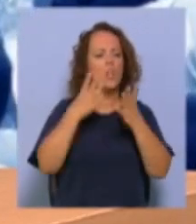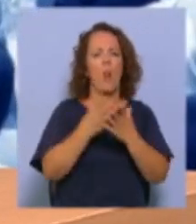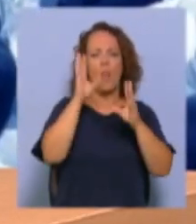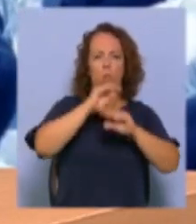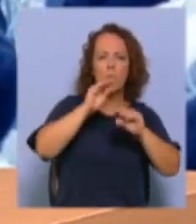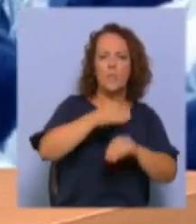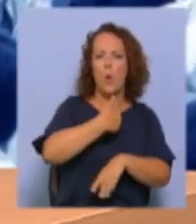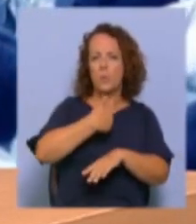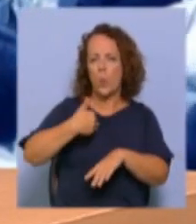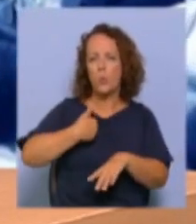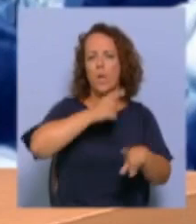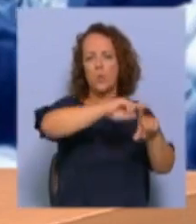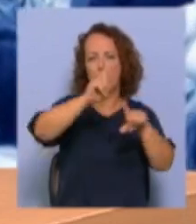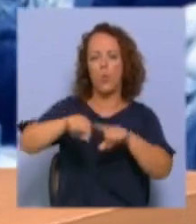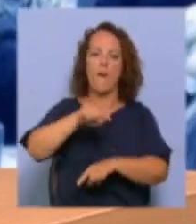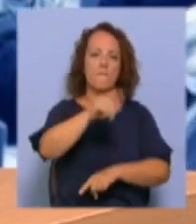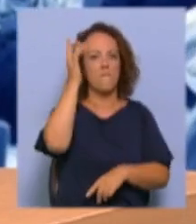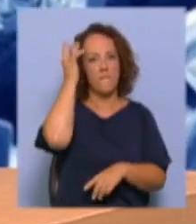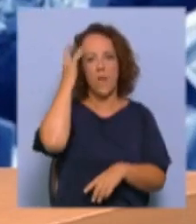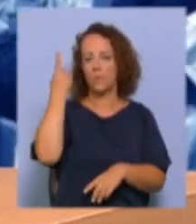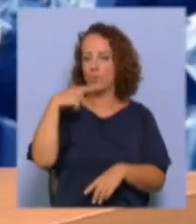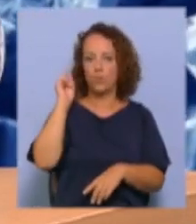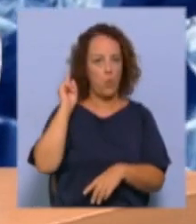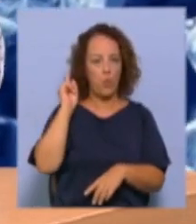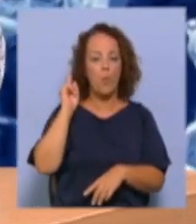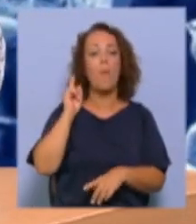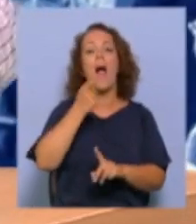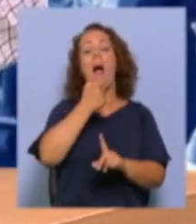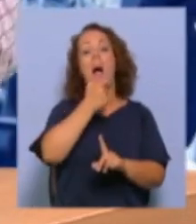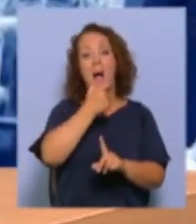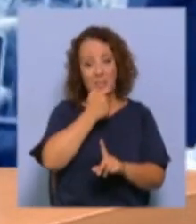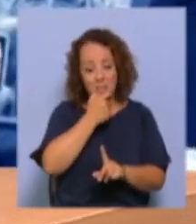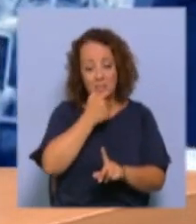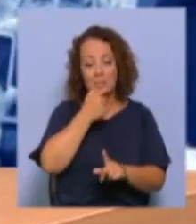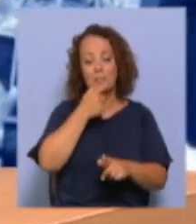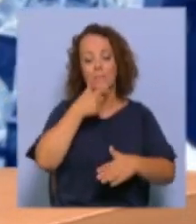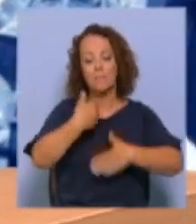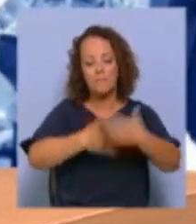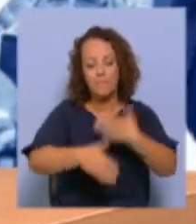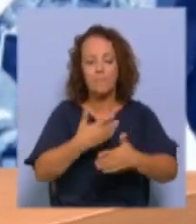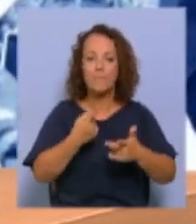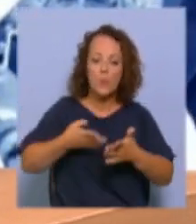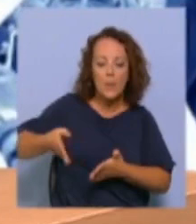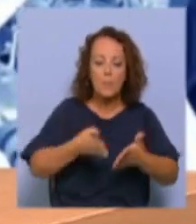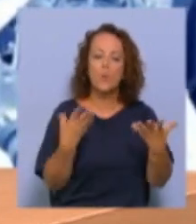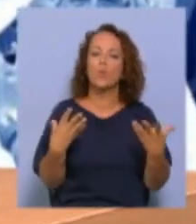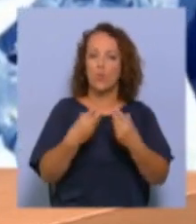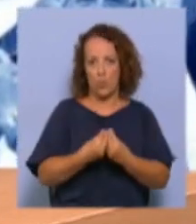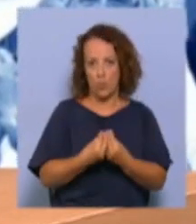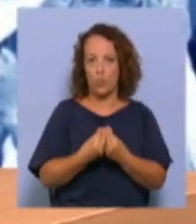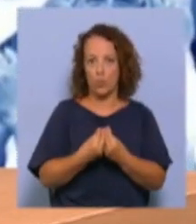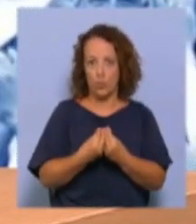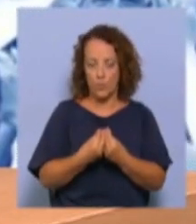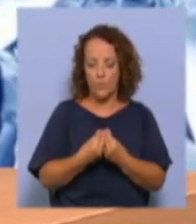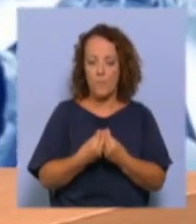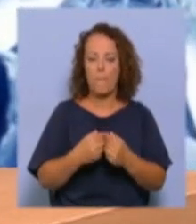saúde, que seja, não é um papel fácil, seguramente não é. Temos é que saber fazê-lo depois em compreensão recíproca e em caminho conjunto. Houve